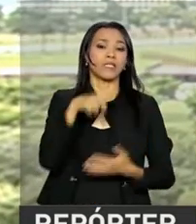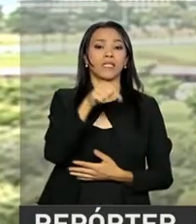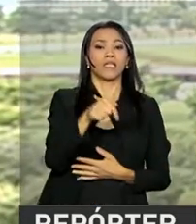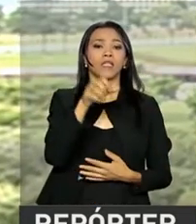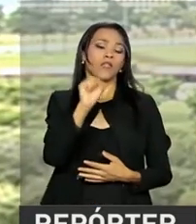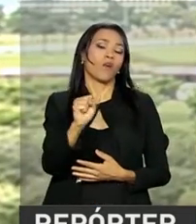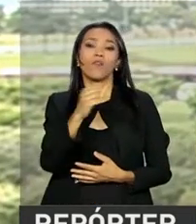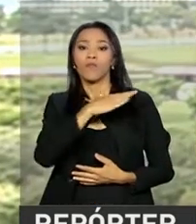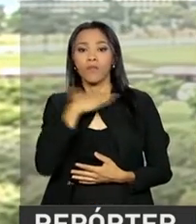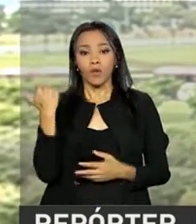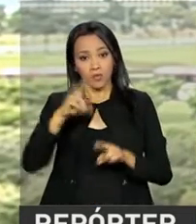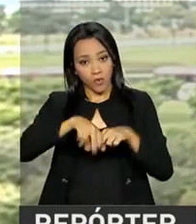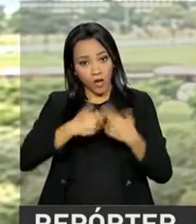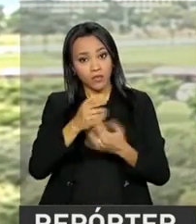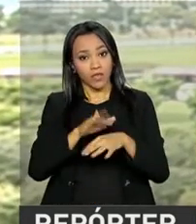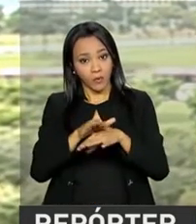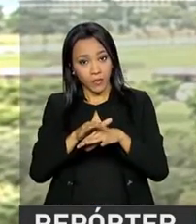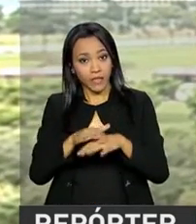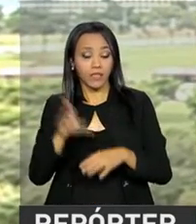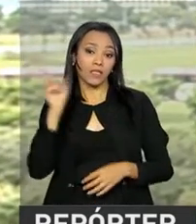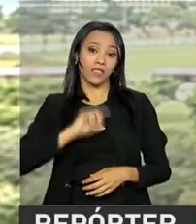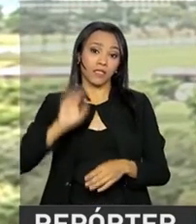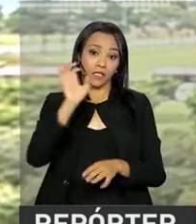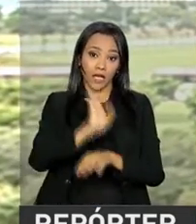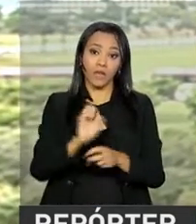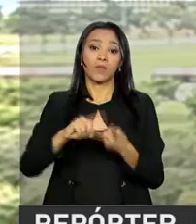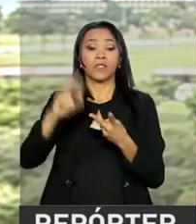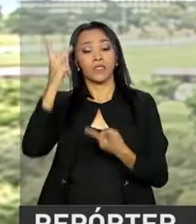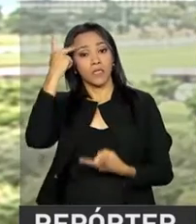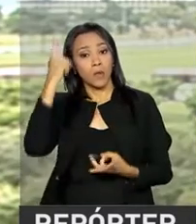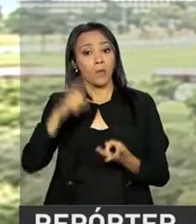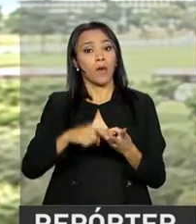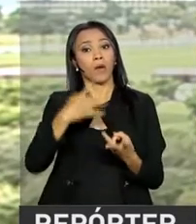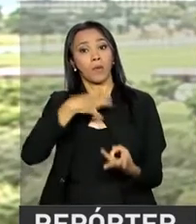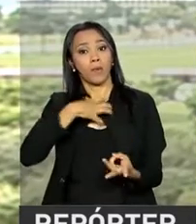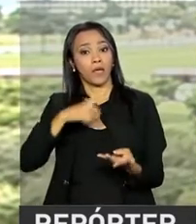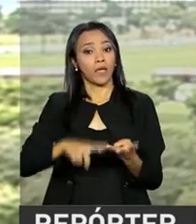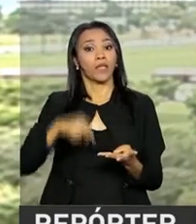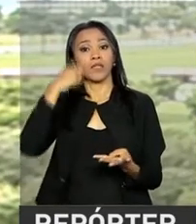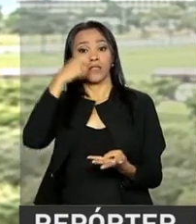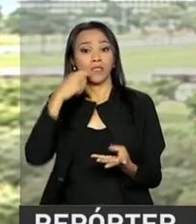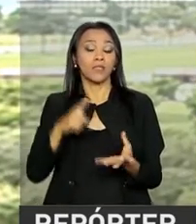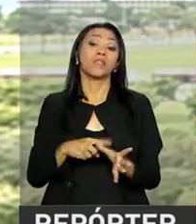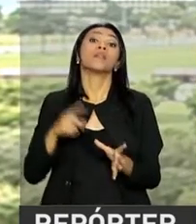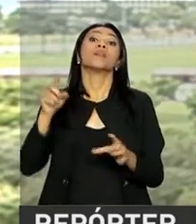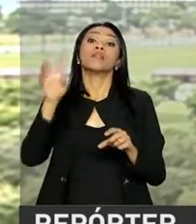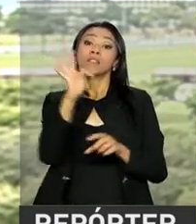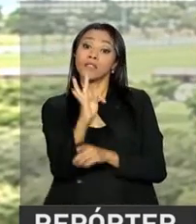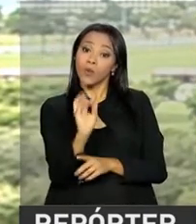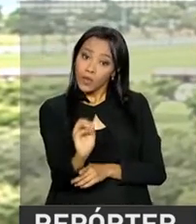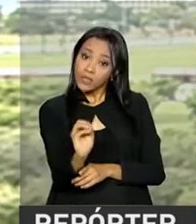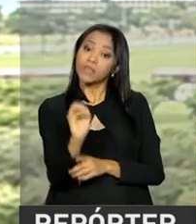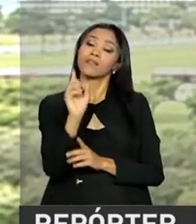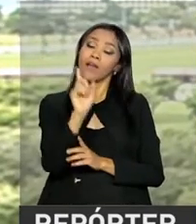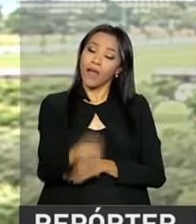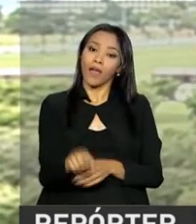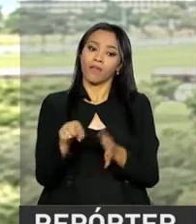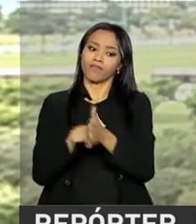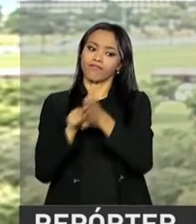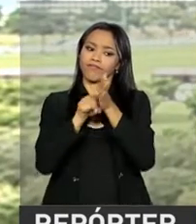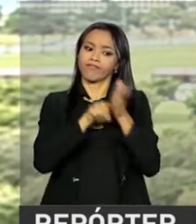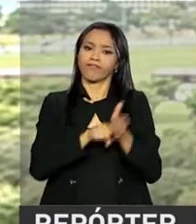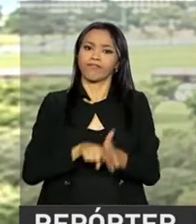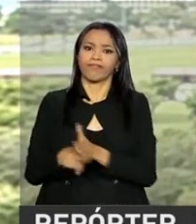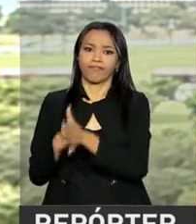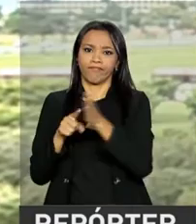causa da doença em minas gerais e espírito santo paulo bahia rio grande do norte e tocantins tem casos em investigação